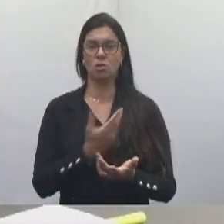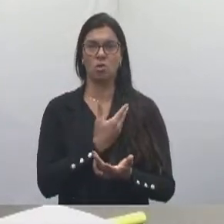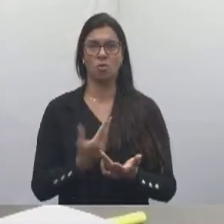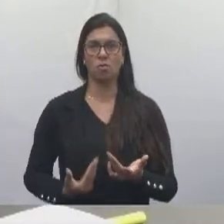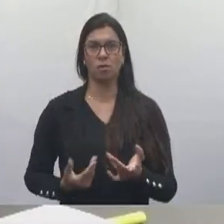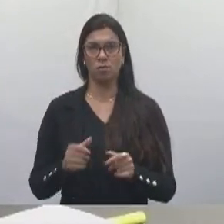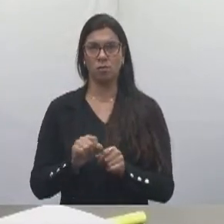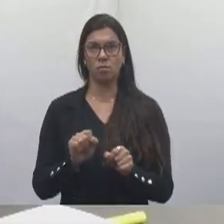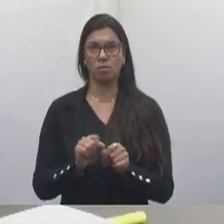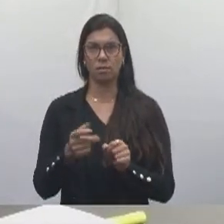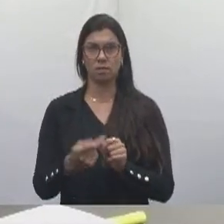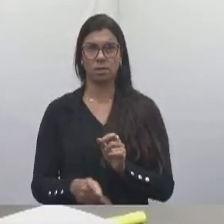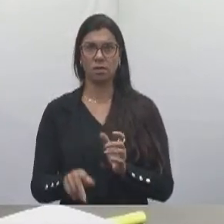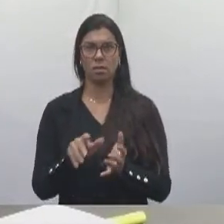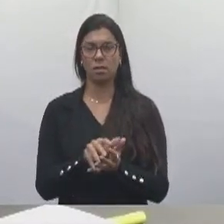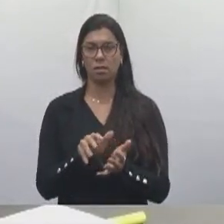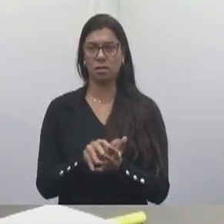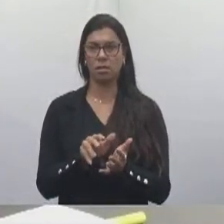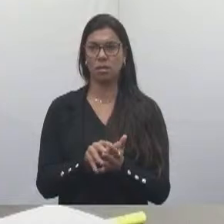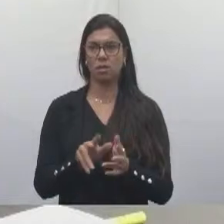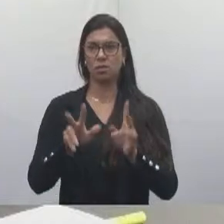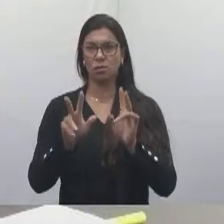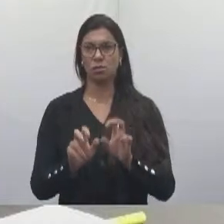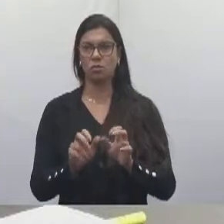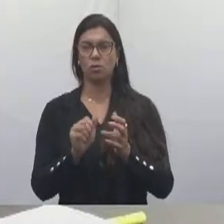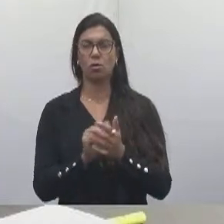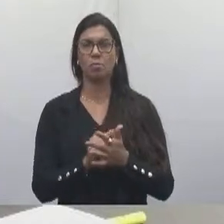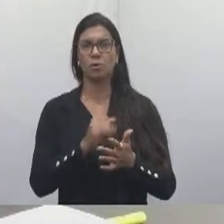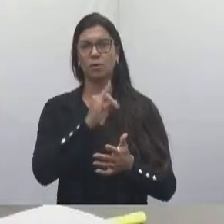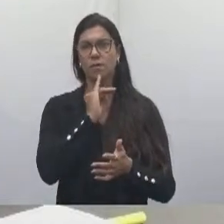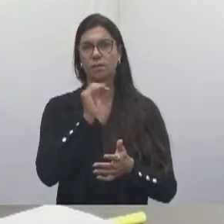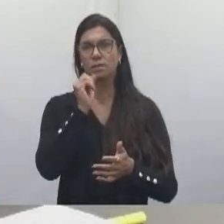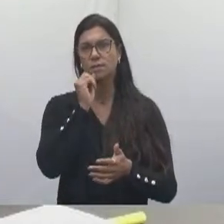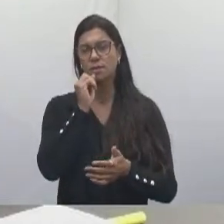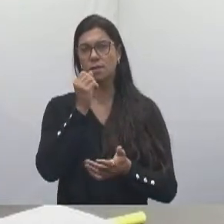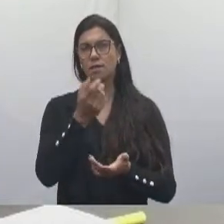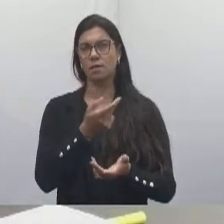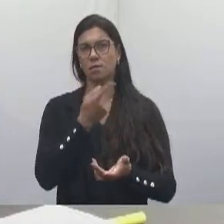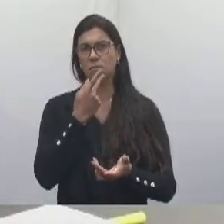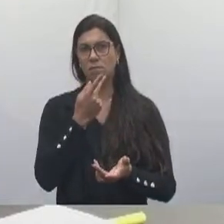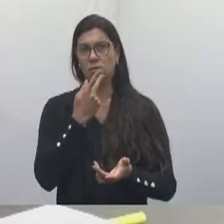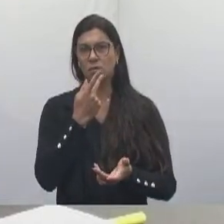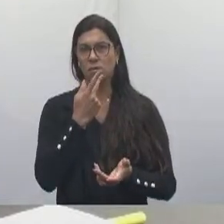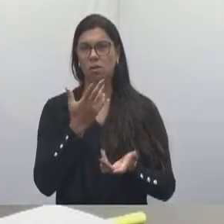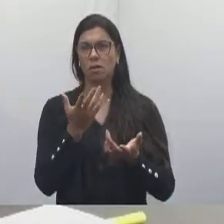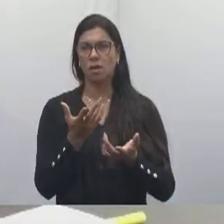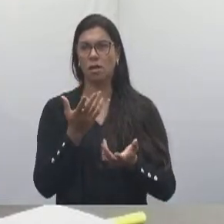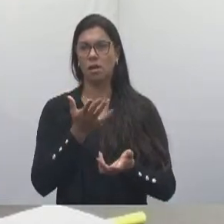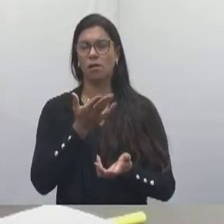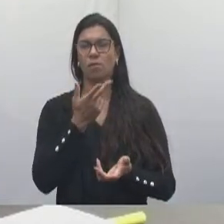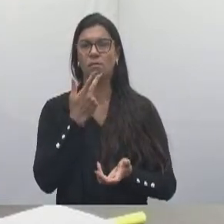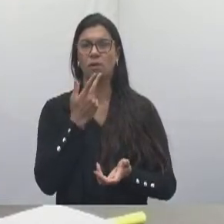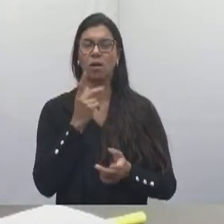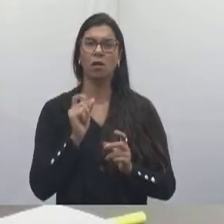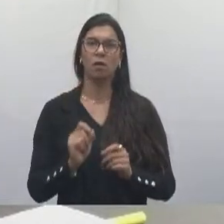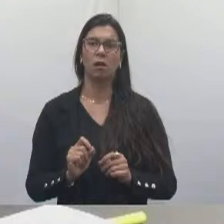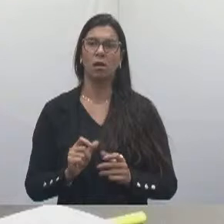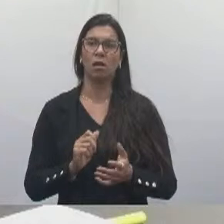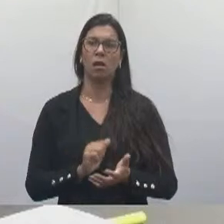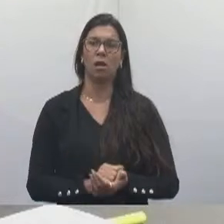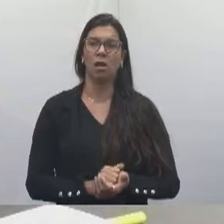cidade. Com relação à apresentação do prefeito, eu gostaria de salientar, apontar a questão citada com